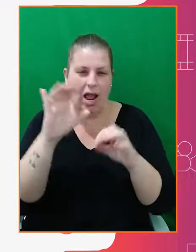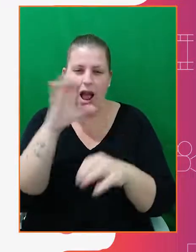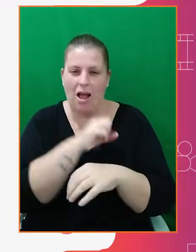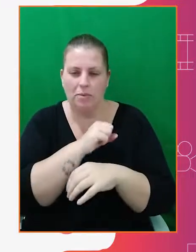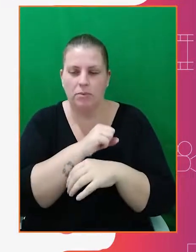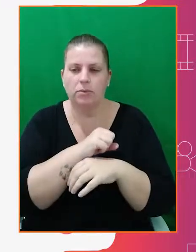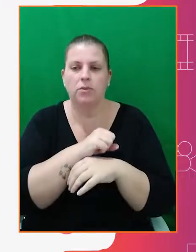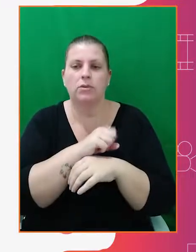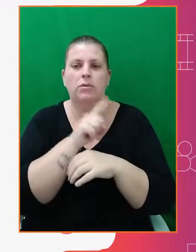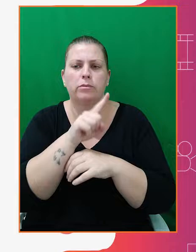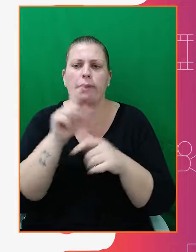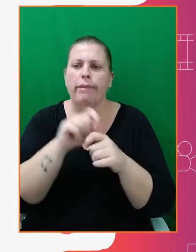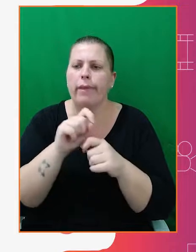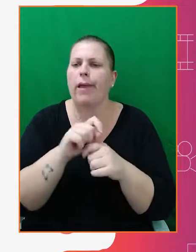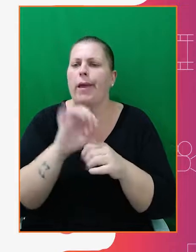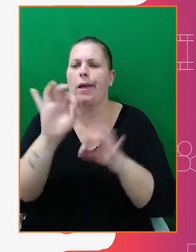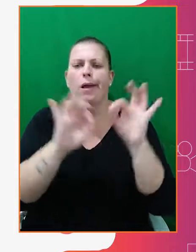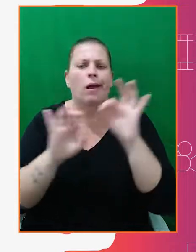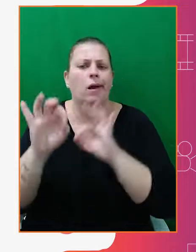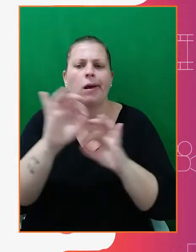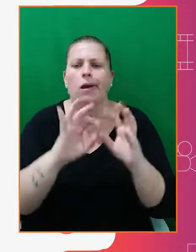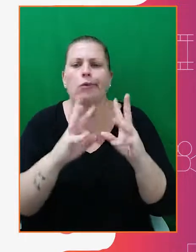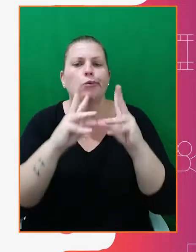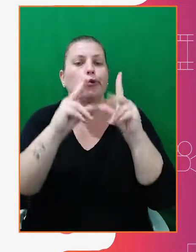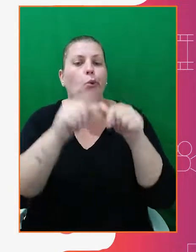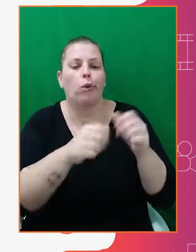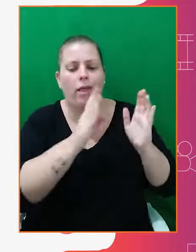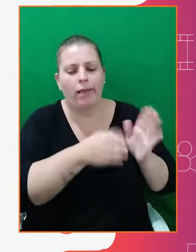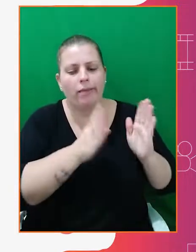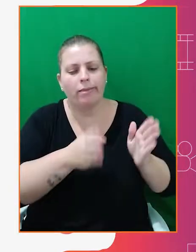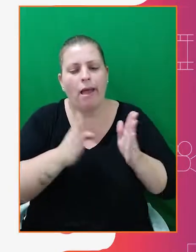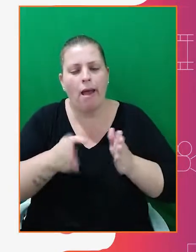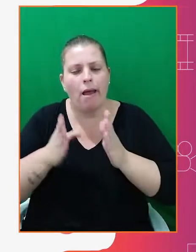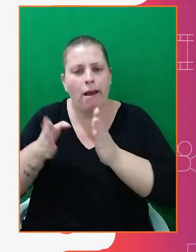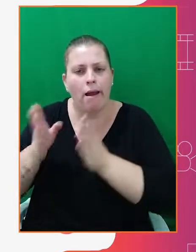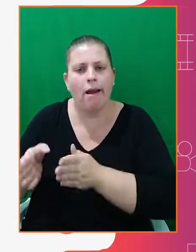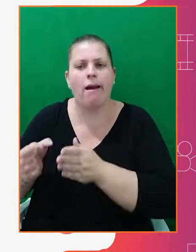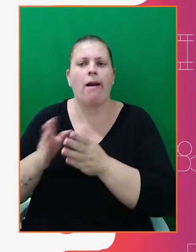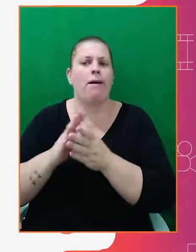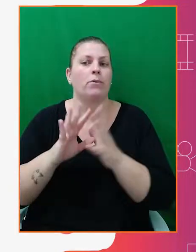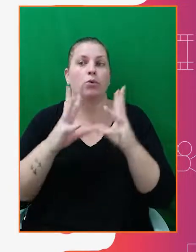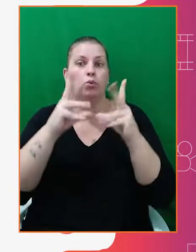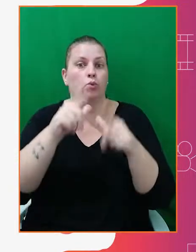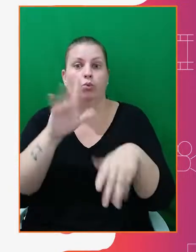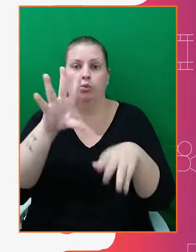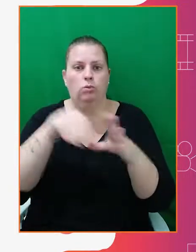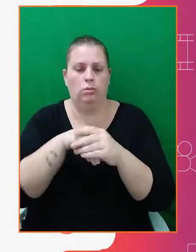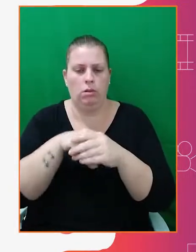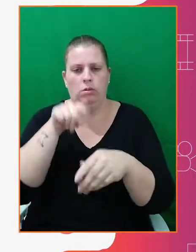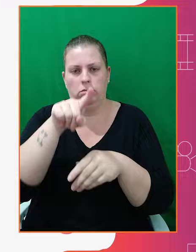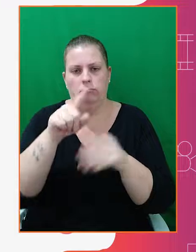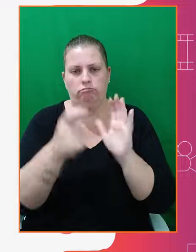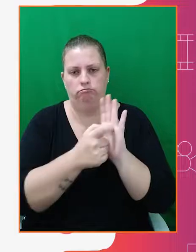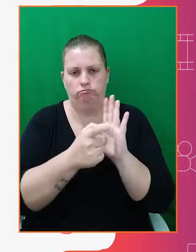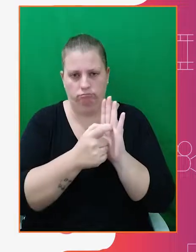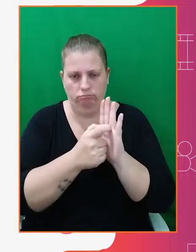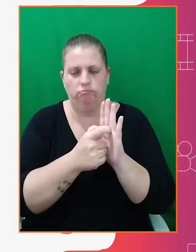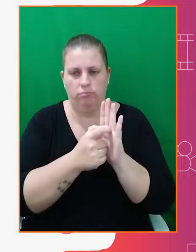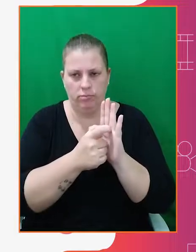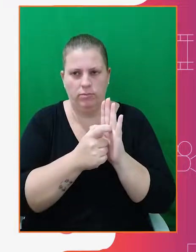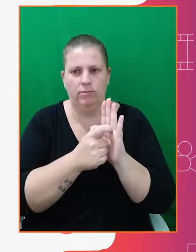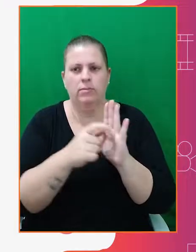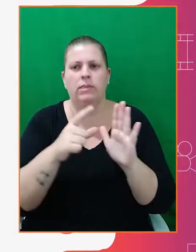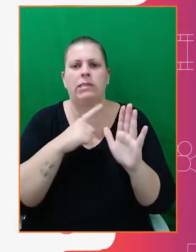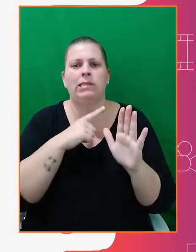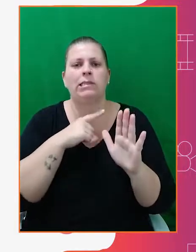de trabalho, e que nele é possível fazer manipulação, rigging, animação, texturização, iluminação, tudo dentro dele. Ele é bem